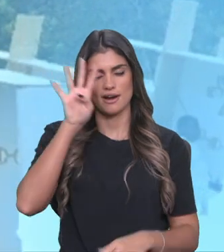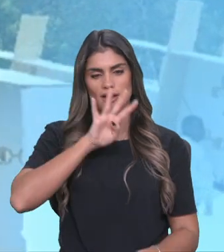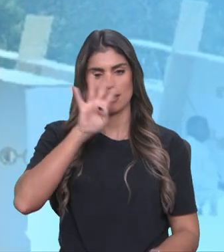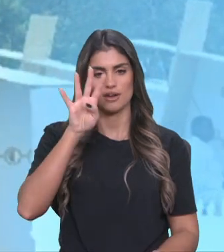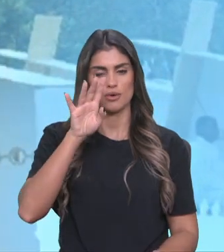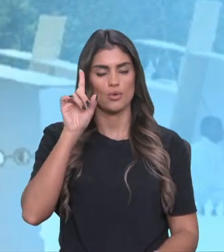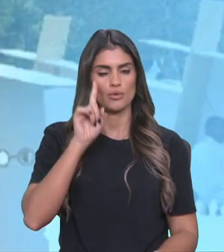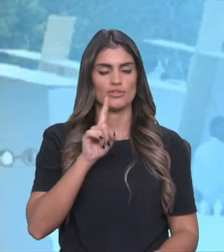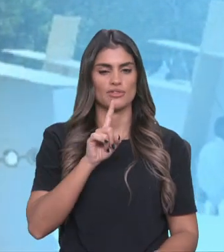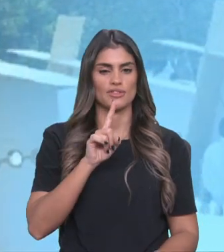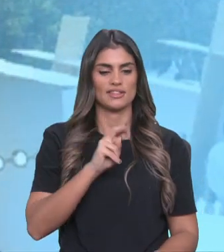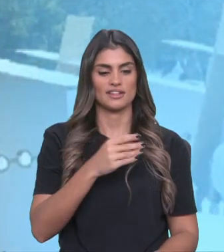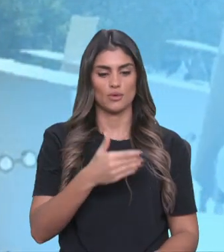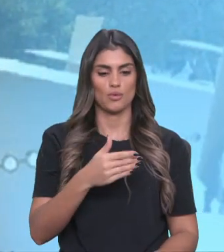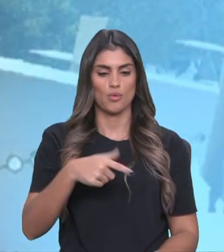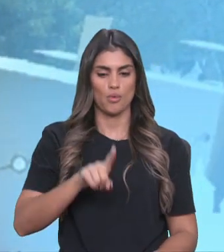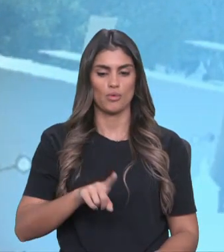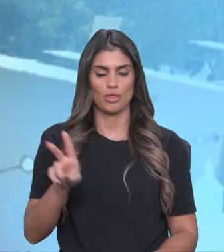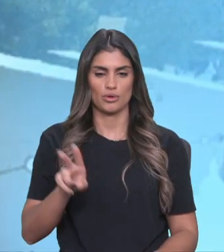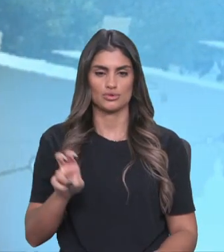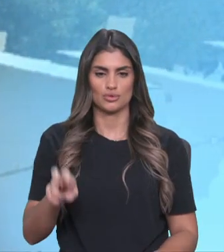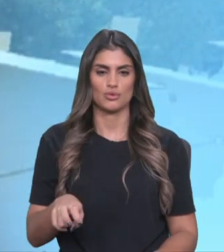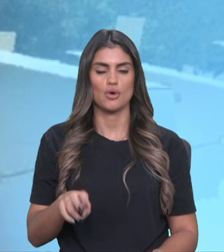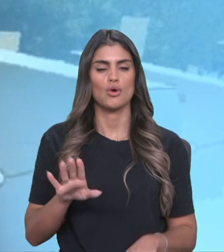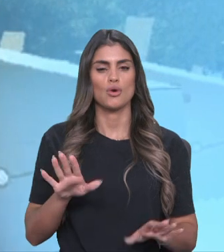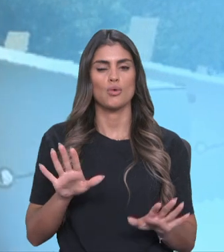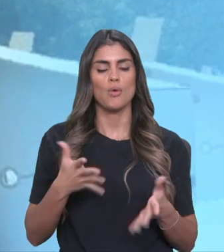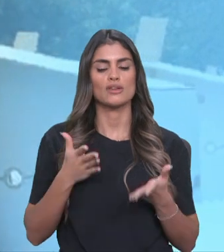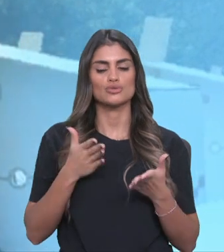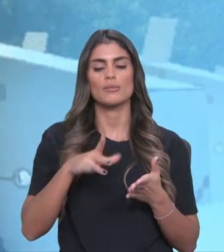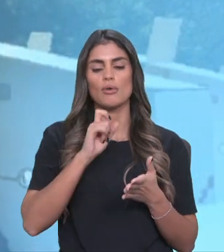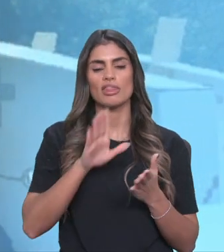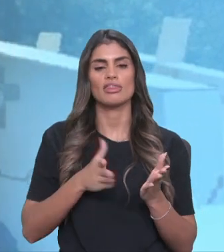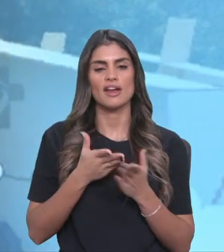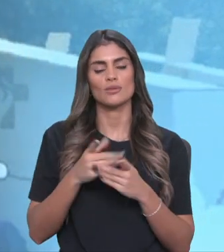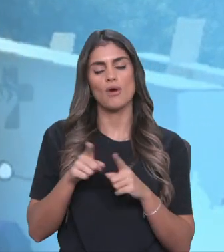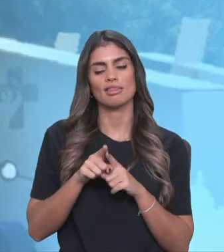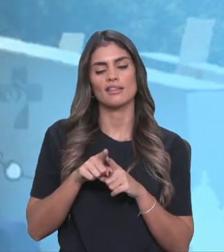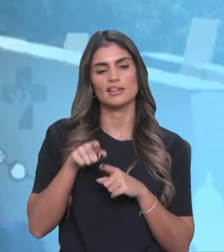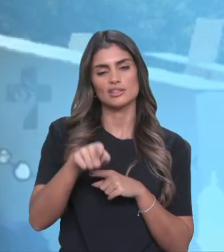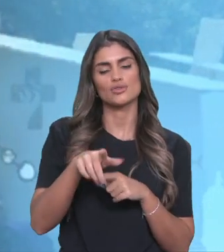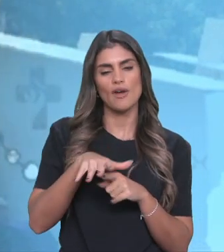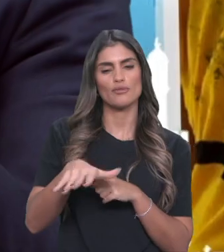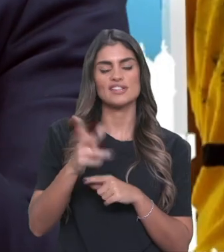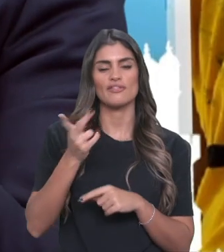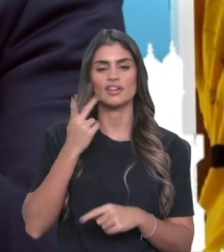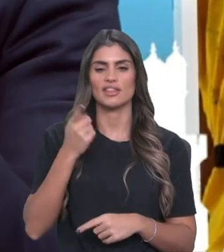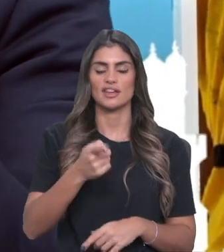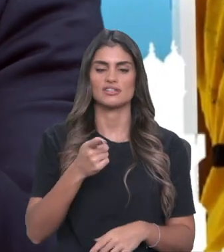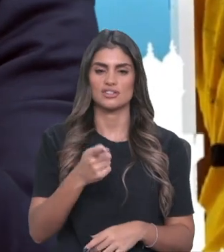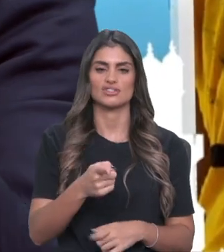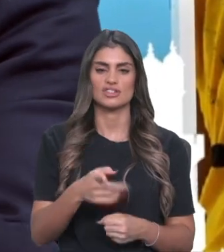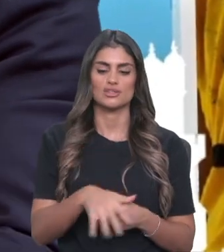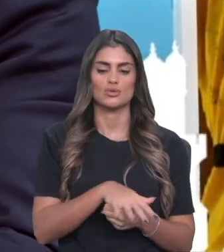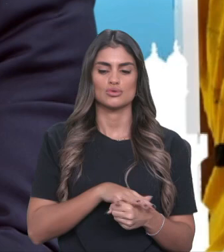de junho, que contributo pode dar a que a Eucaristia seja de facto consequente na vida? Estes grandes